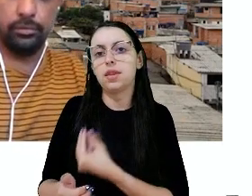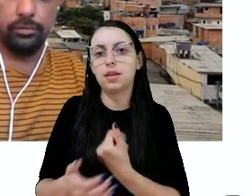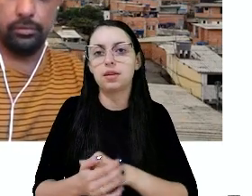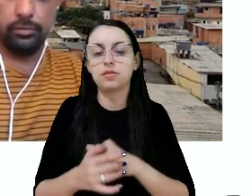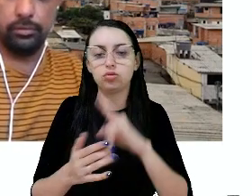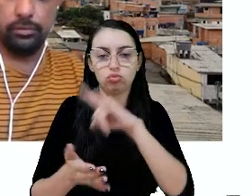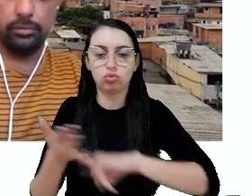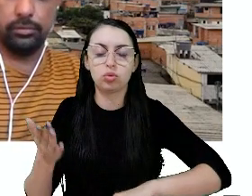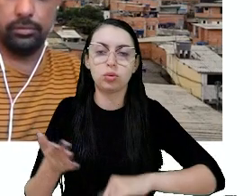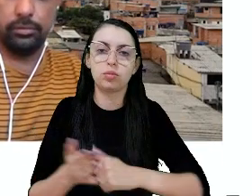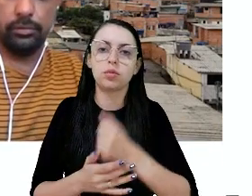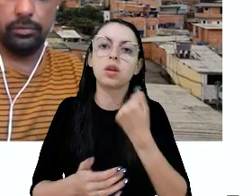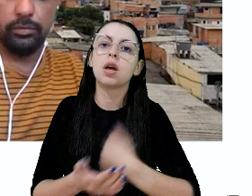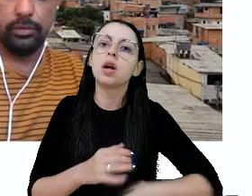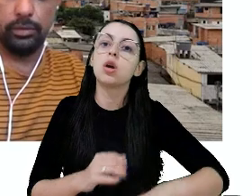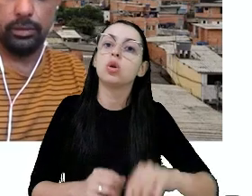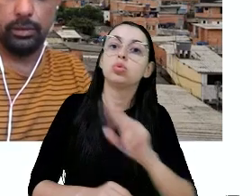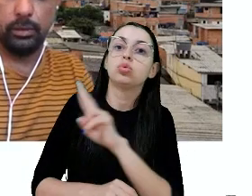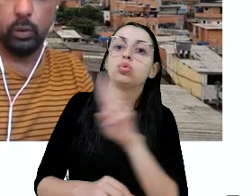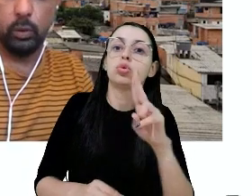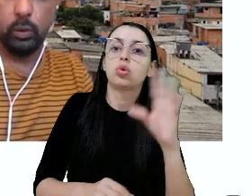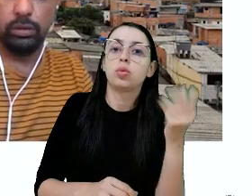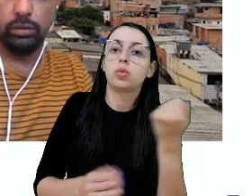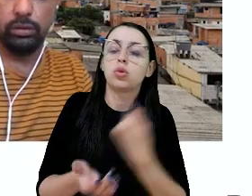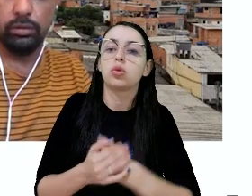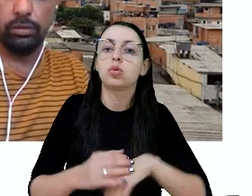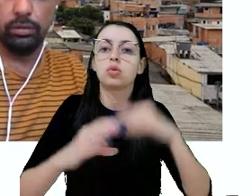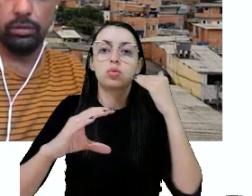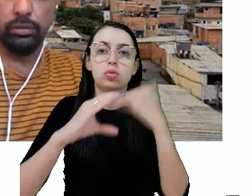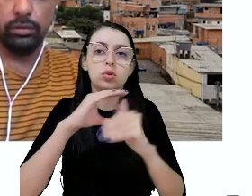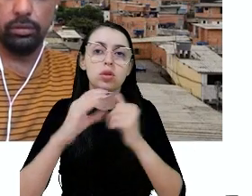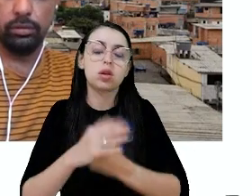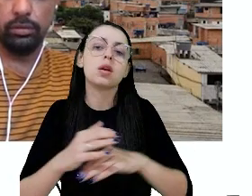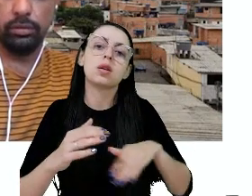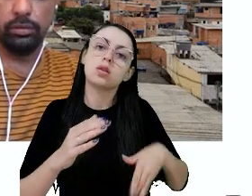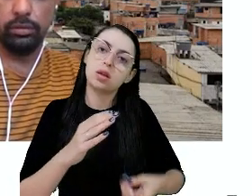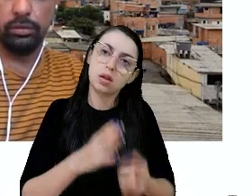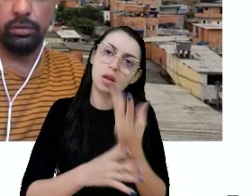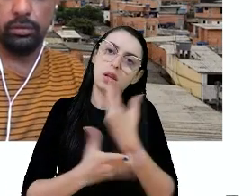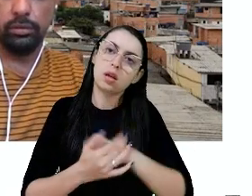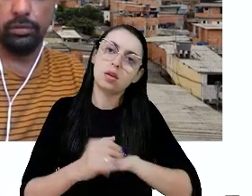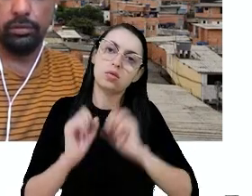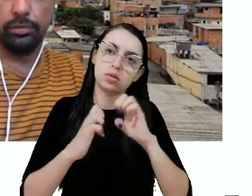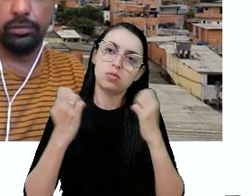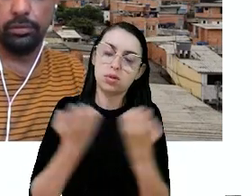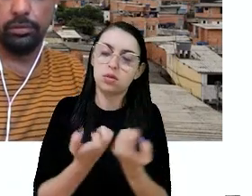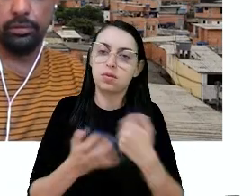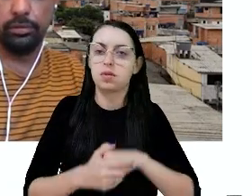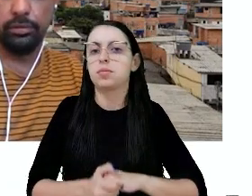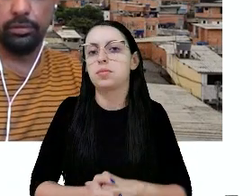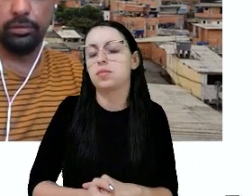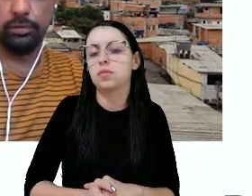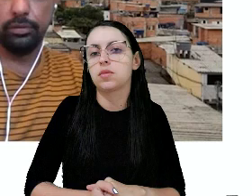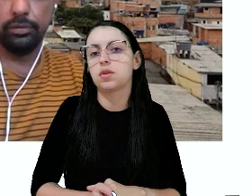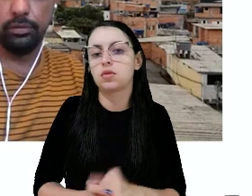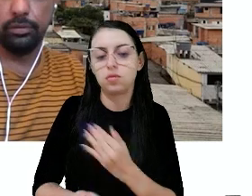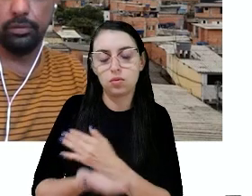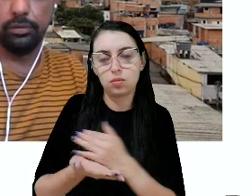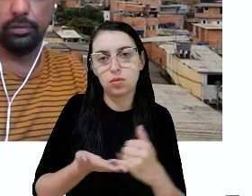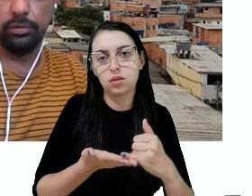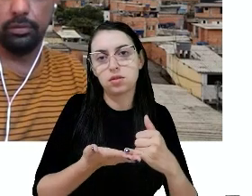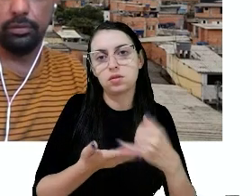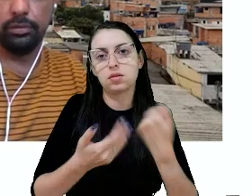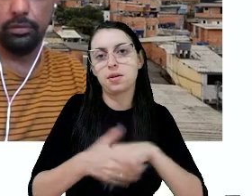é necessário digitar o nome completo no chat, então logo ingressando no evento. E nós vamos